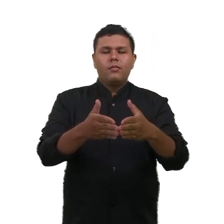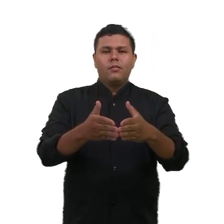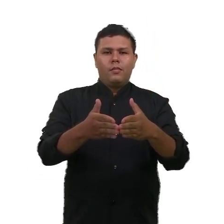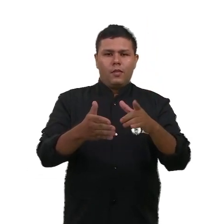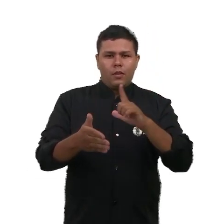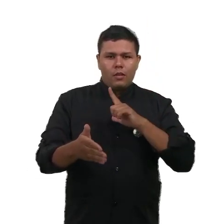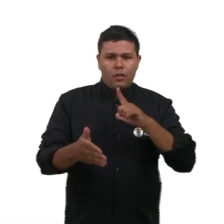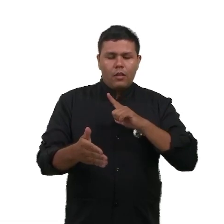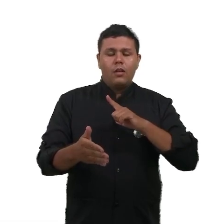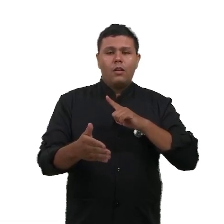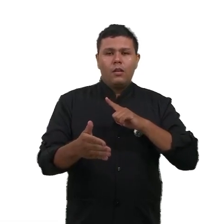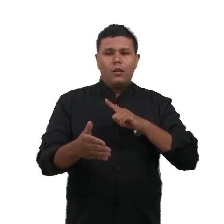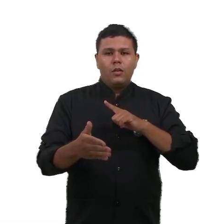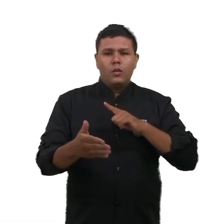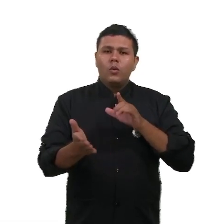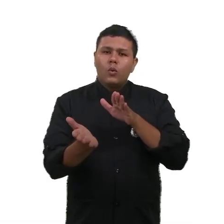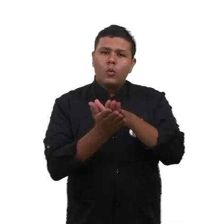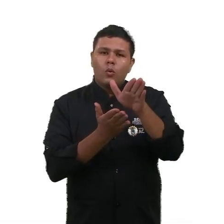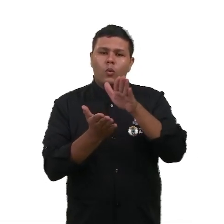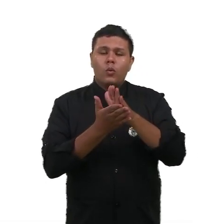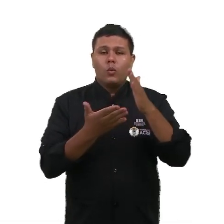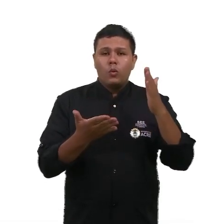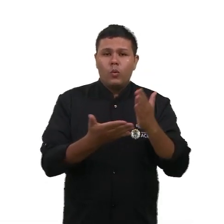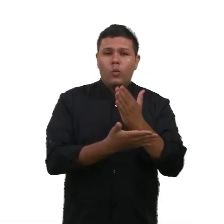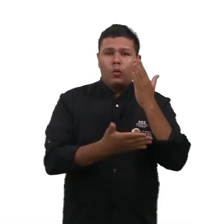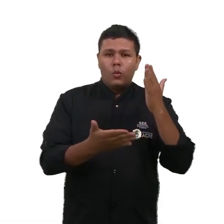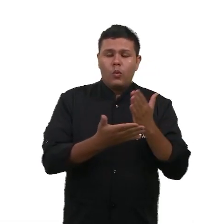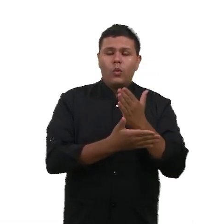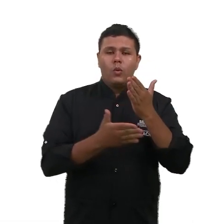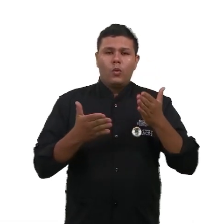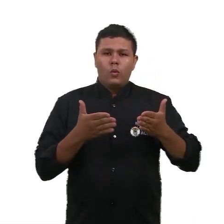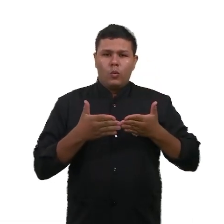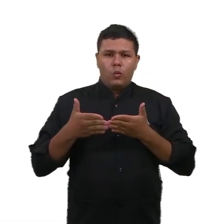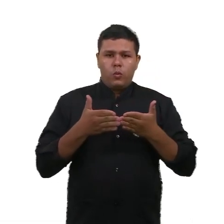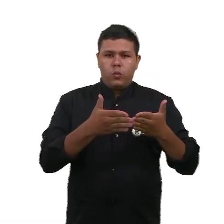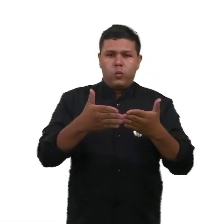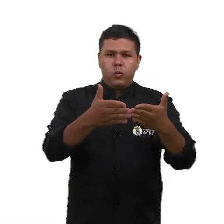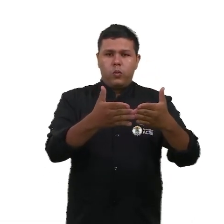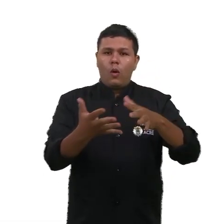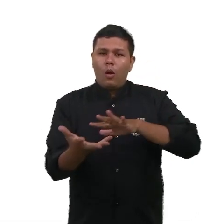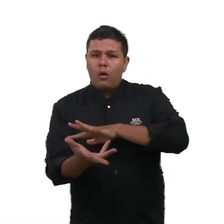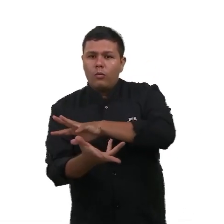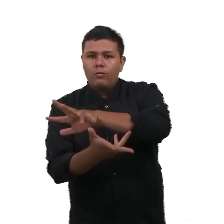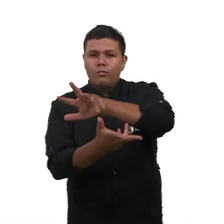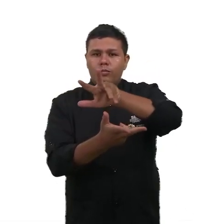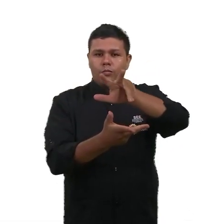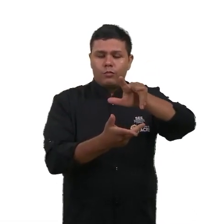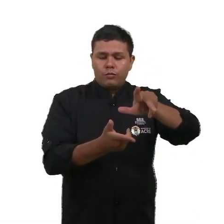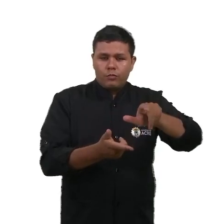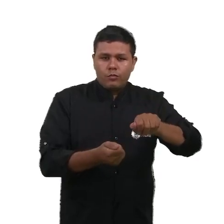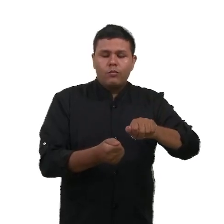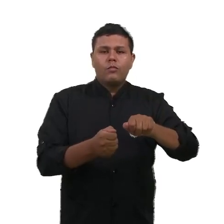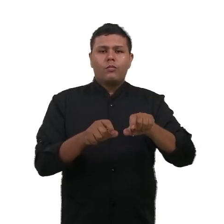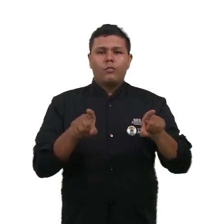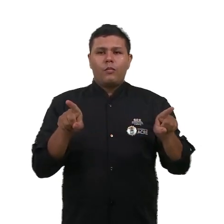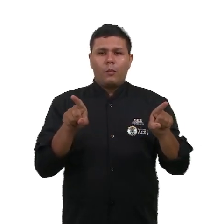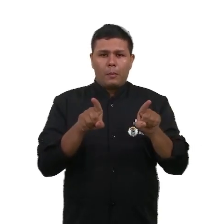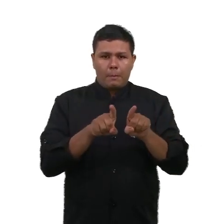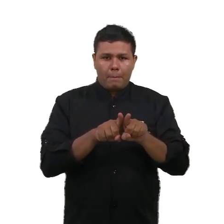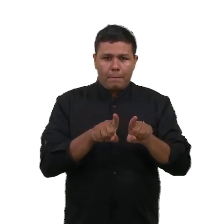1859, realizou uma viagem, né, como você mostra aqui, ao mundo ao bordo do navio Beagle, e ele que deu